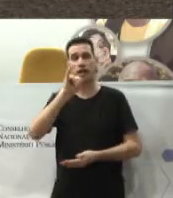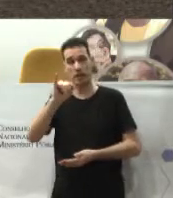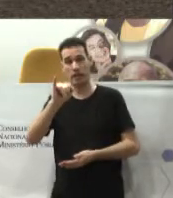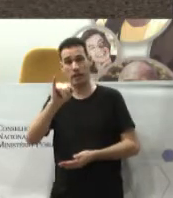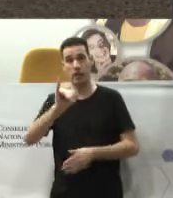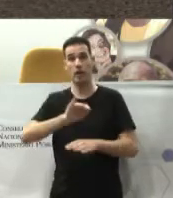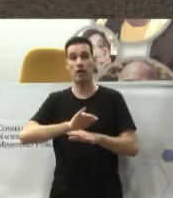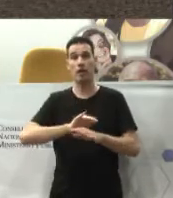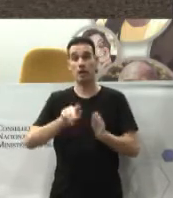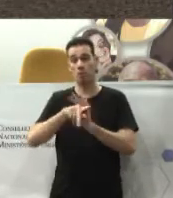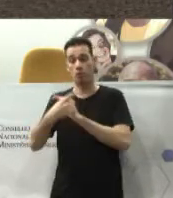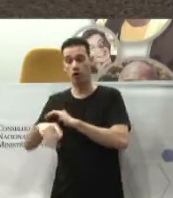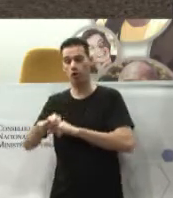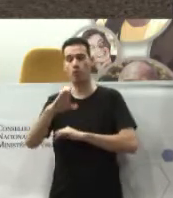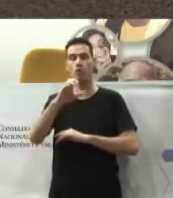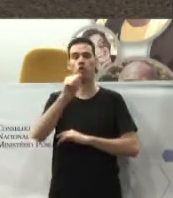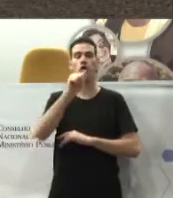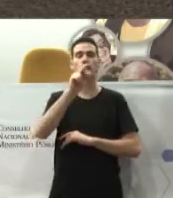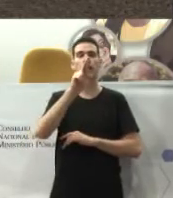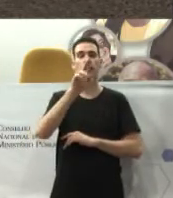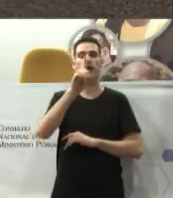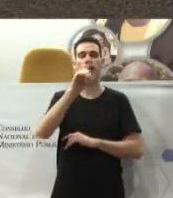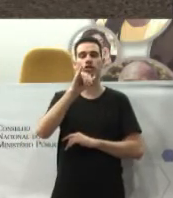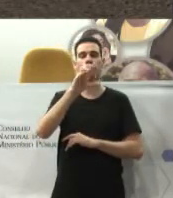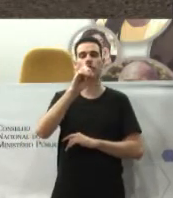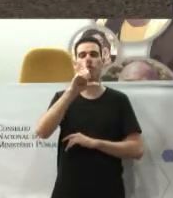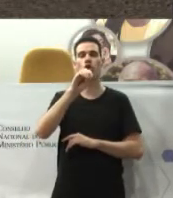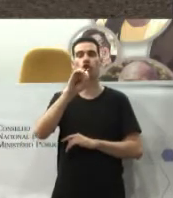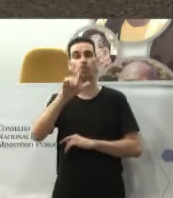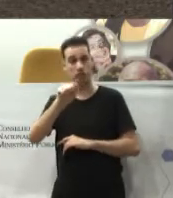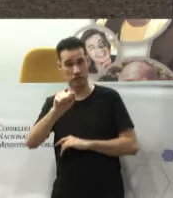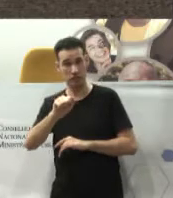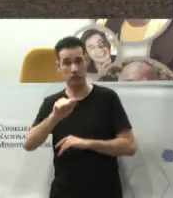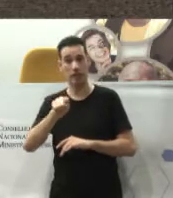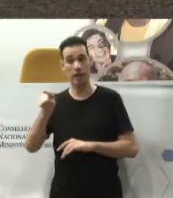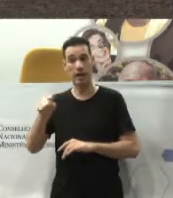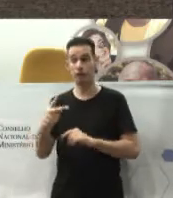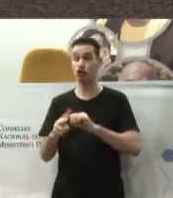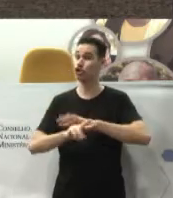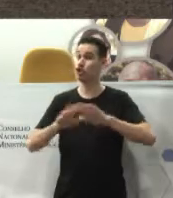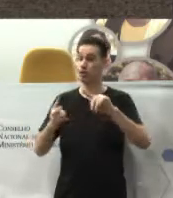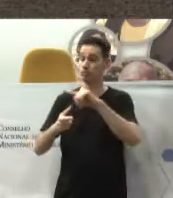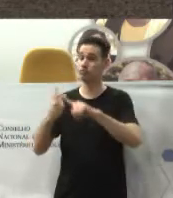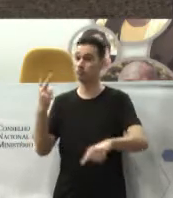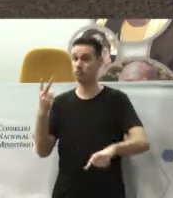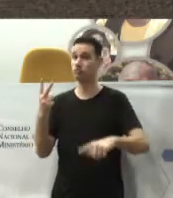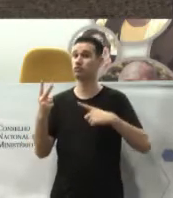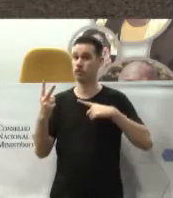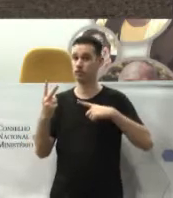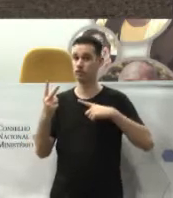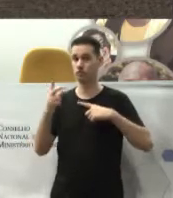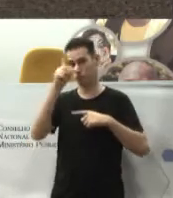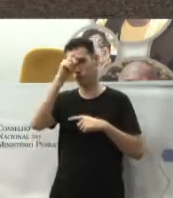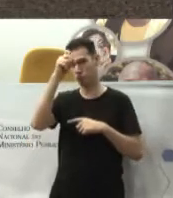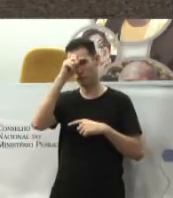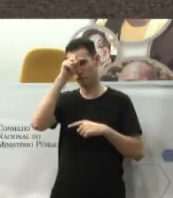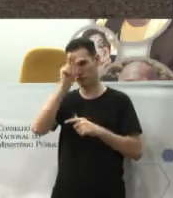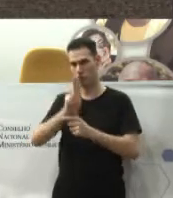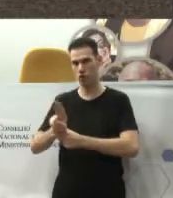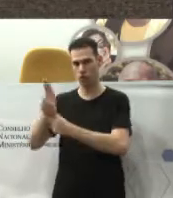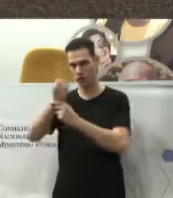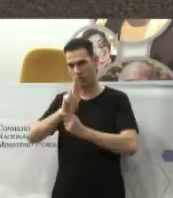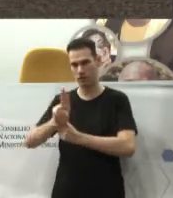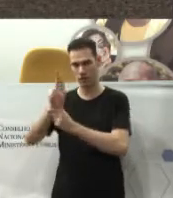UTI cardiológica, que nós só temos dois lugares em Fortaleza que poderiam atender, que é o Hospital Universitário,